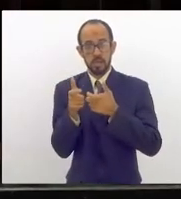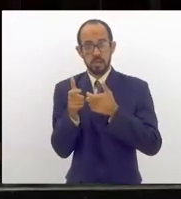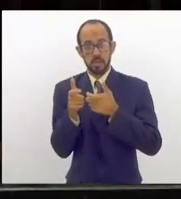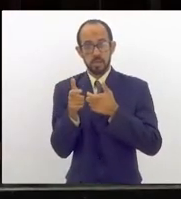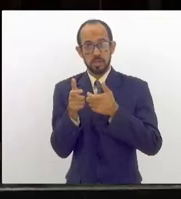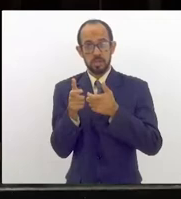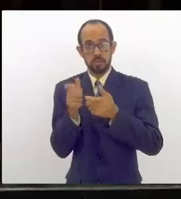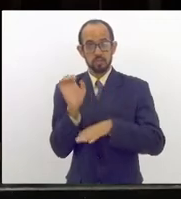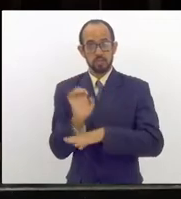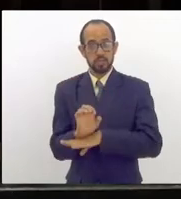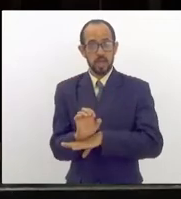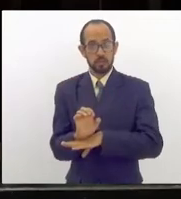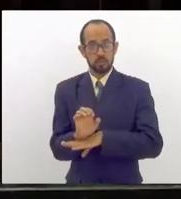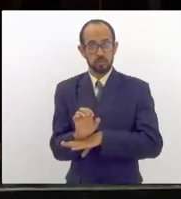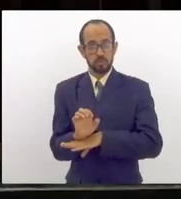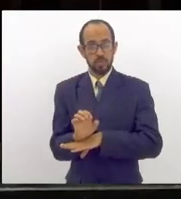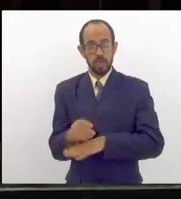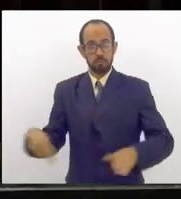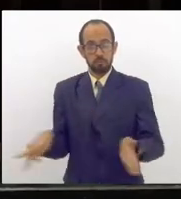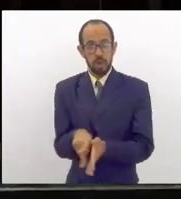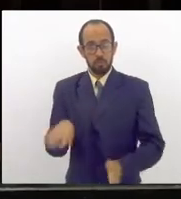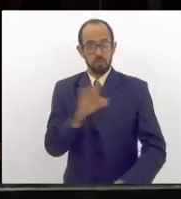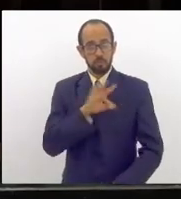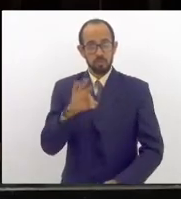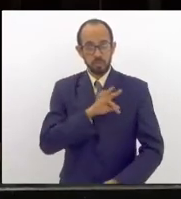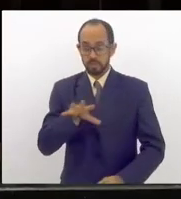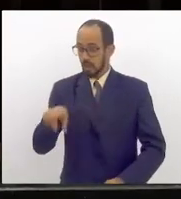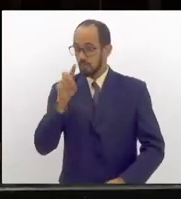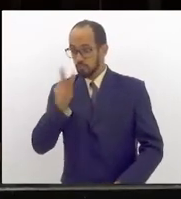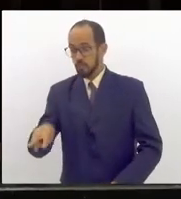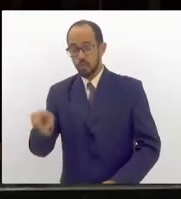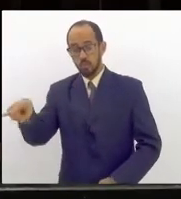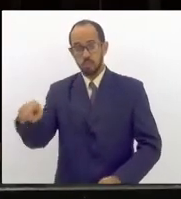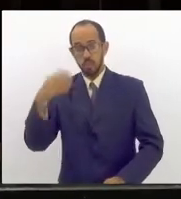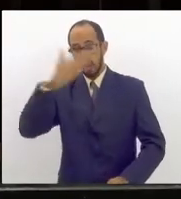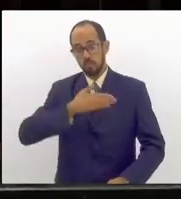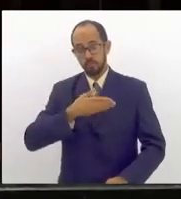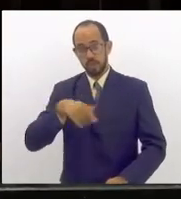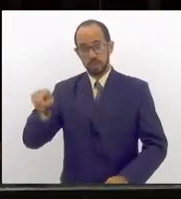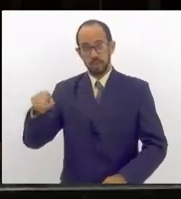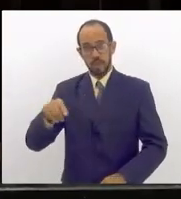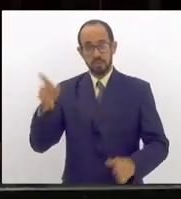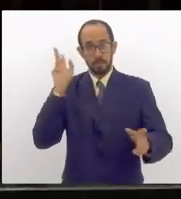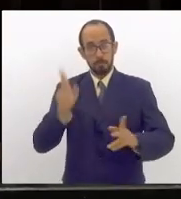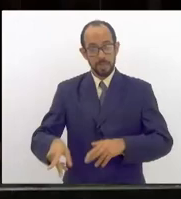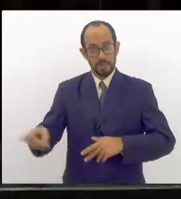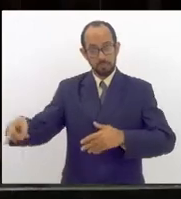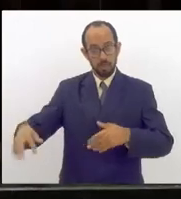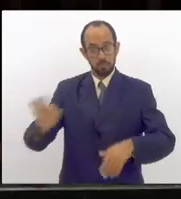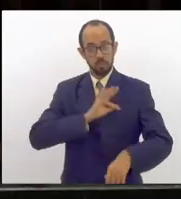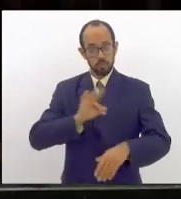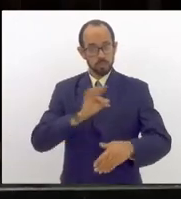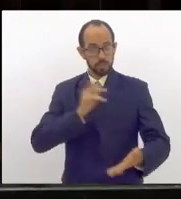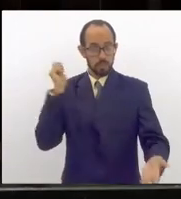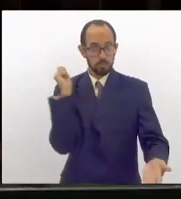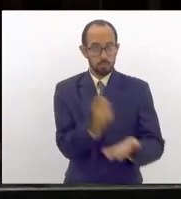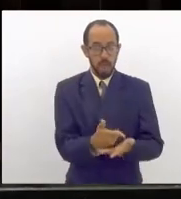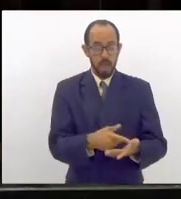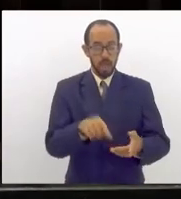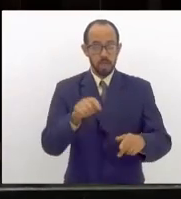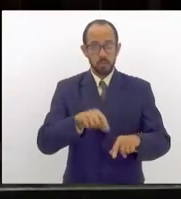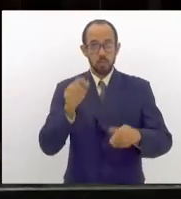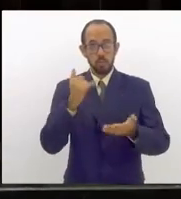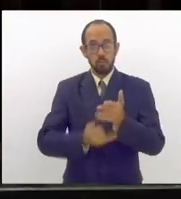estado foi a polícia que me pegou e essa mesma polícia que é paga pelo dinheiro dos trabalhadores